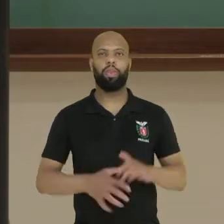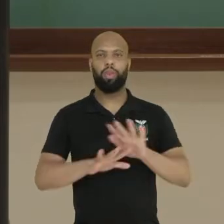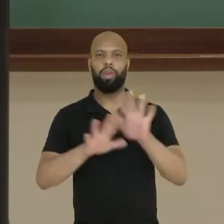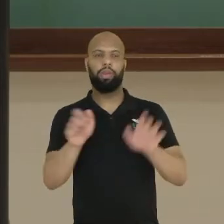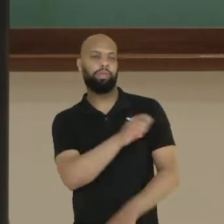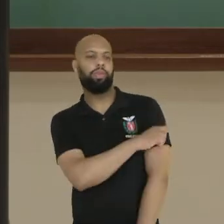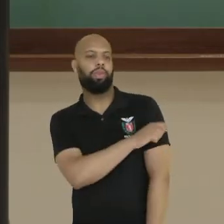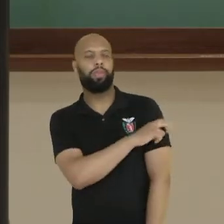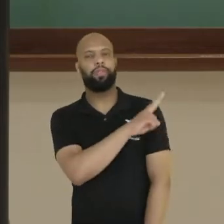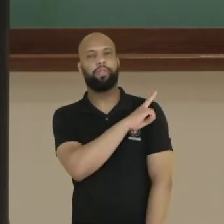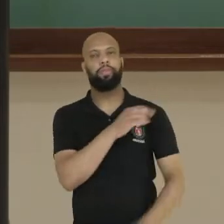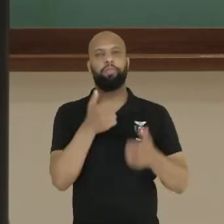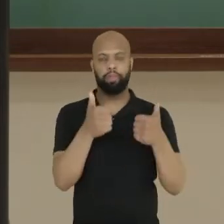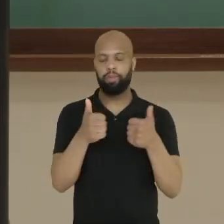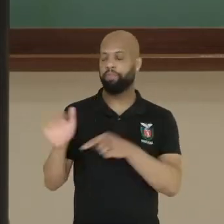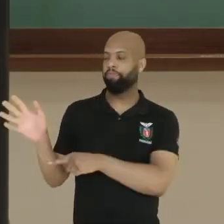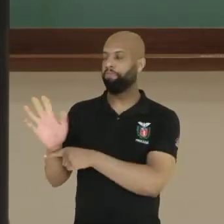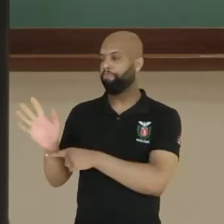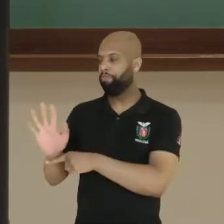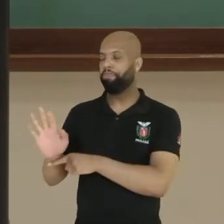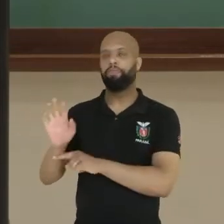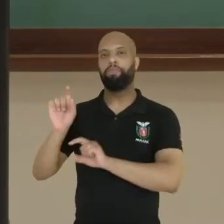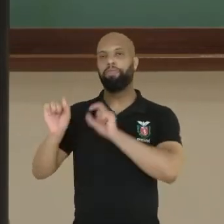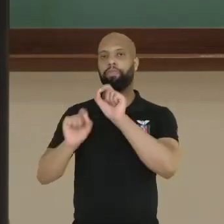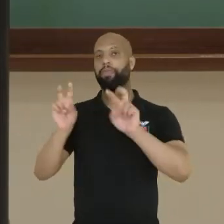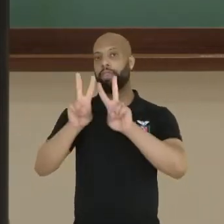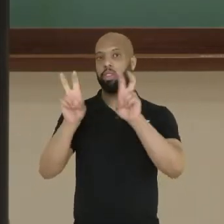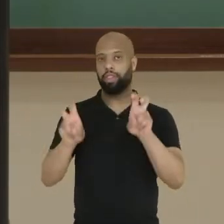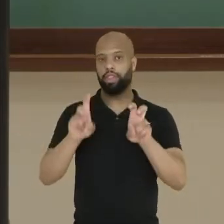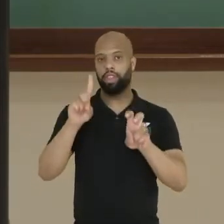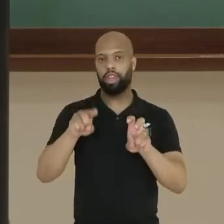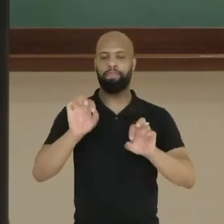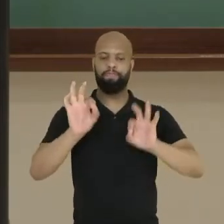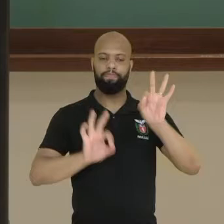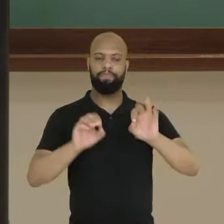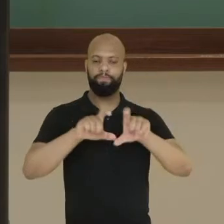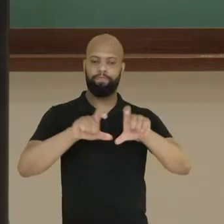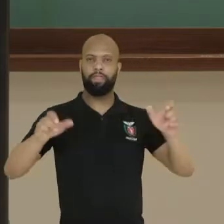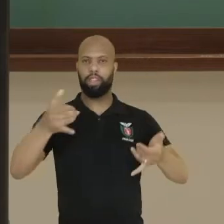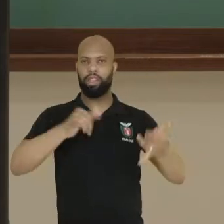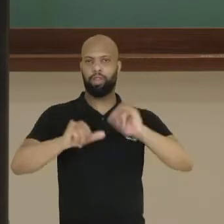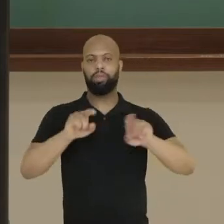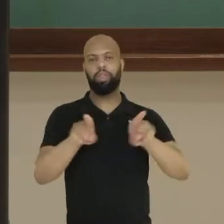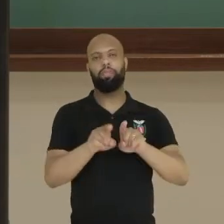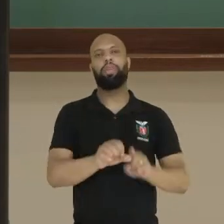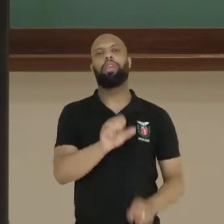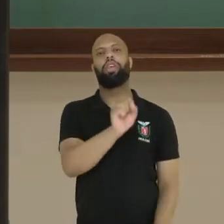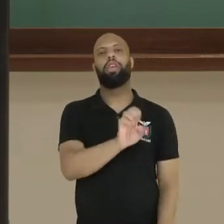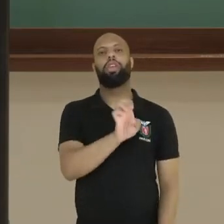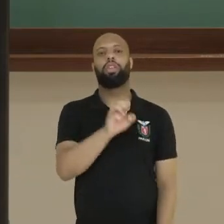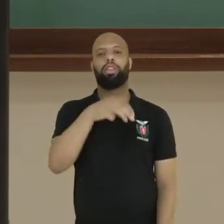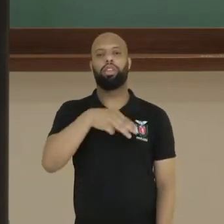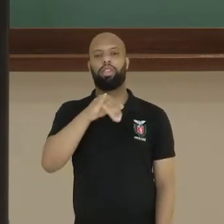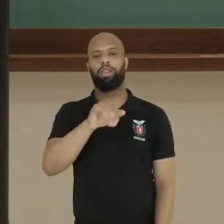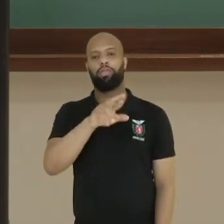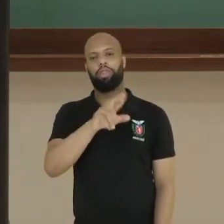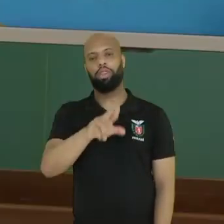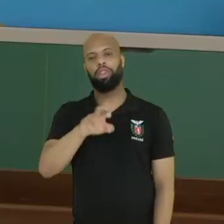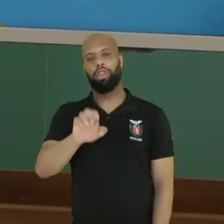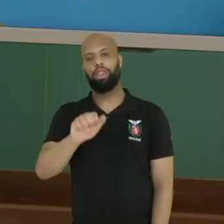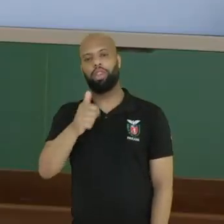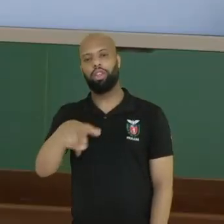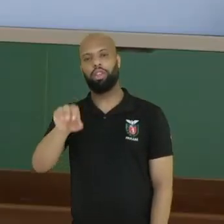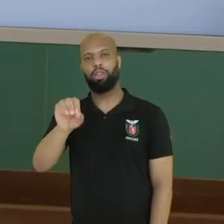Olá, estudante da segunda série! Nesse vídeo, vamos falar sobre balanceamento de reações e semi-reações. Vamos lá?